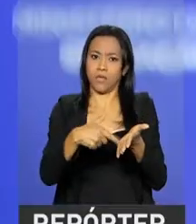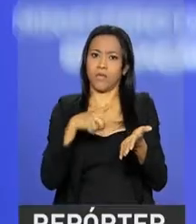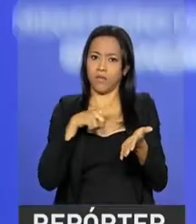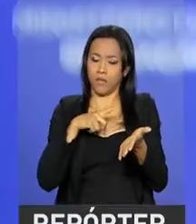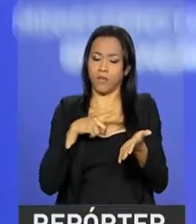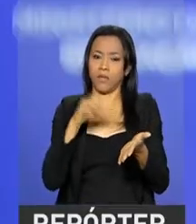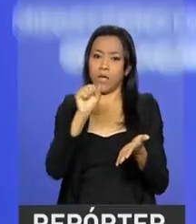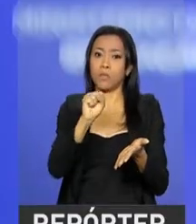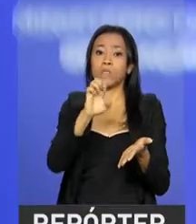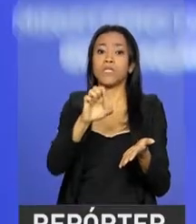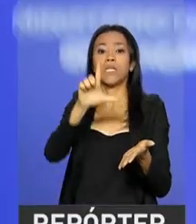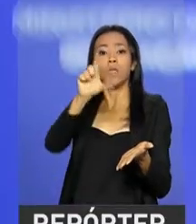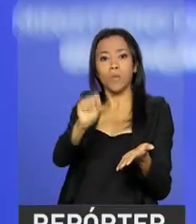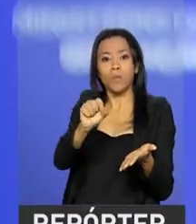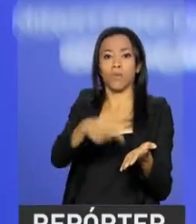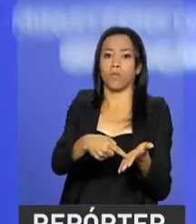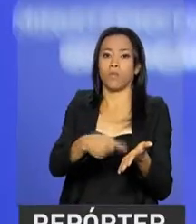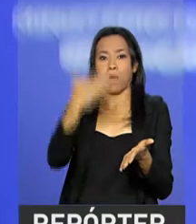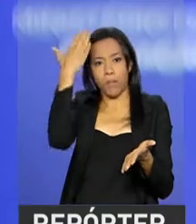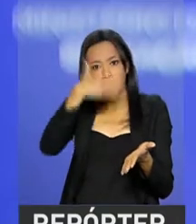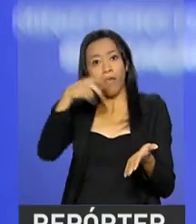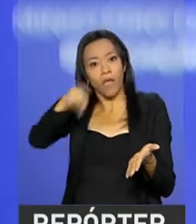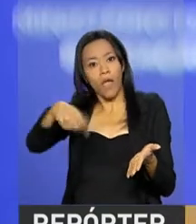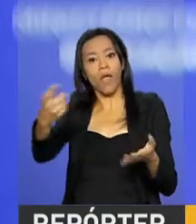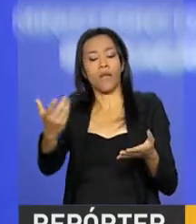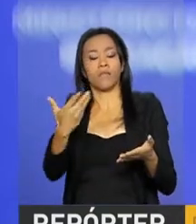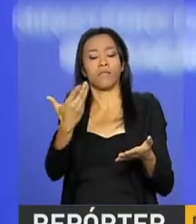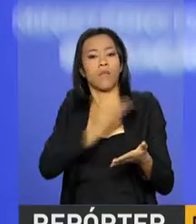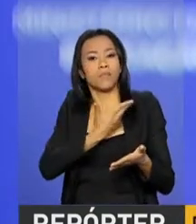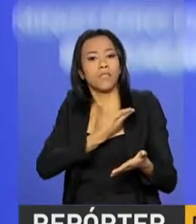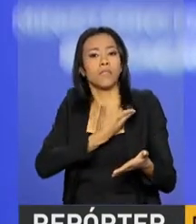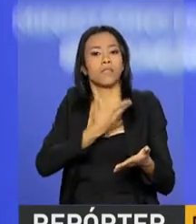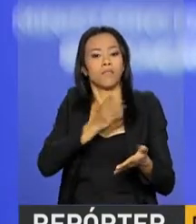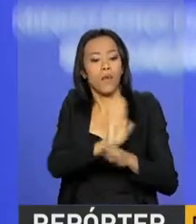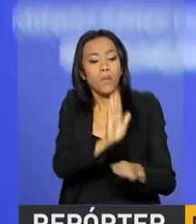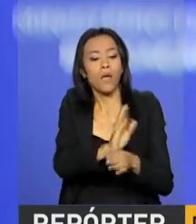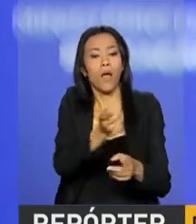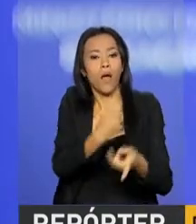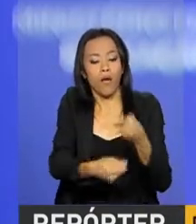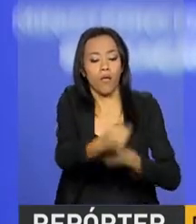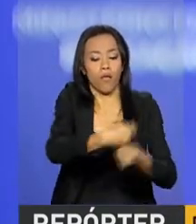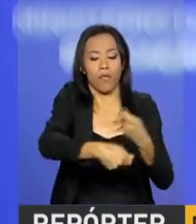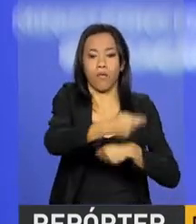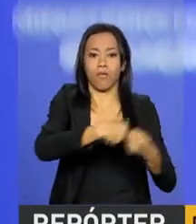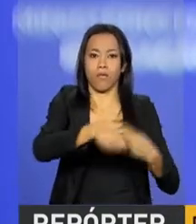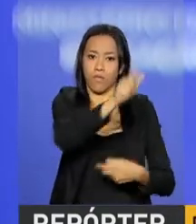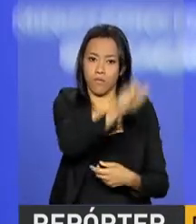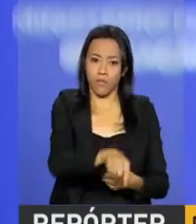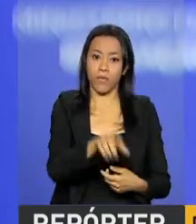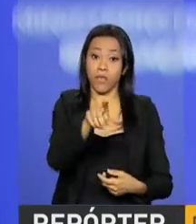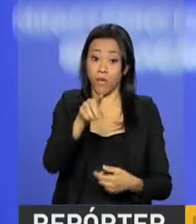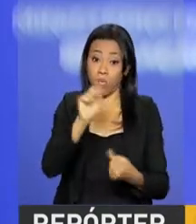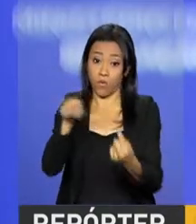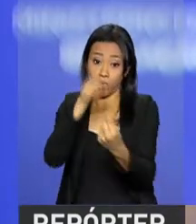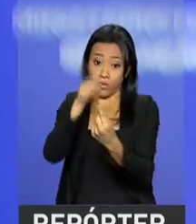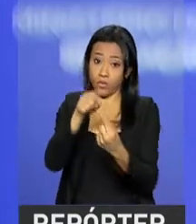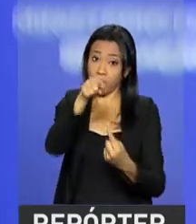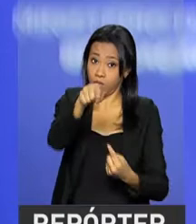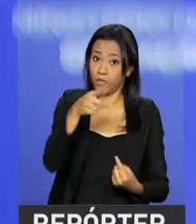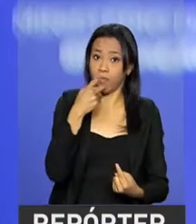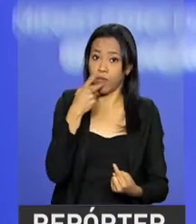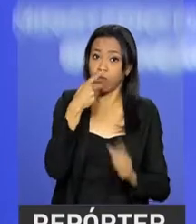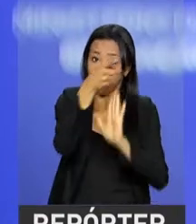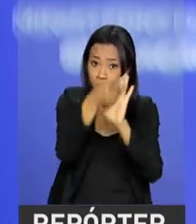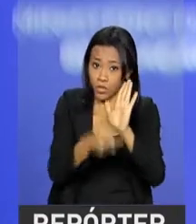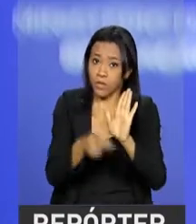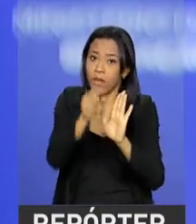é ganha é o empreendedor ganha as instituições de ensino é o grande objetivo um dos grandes objetivos do projeto